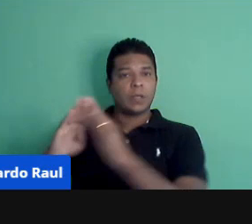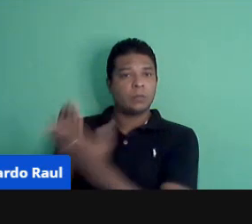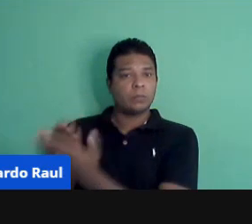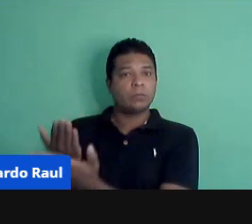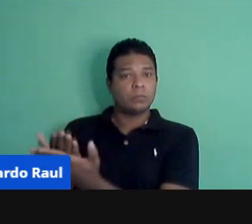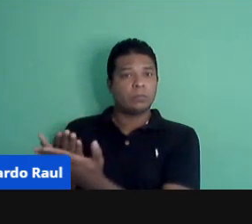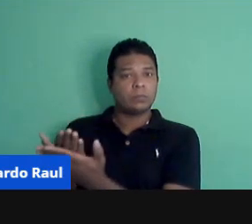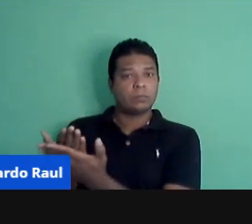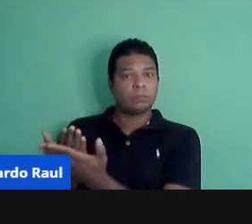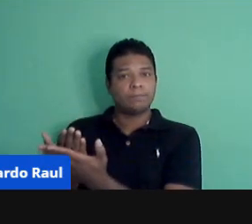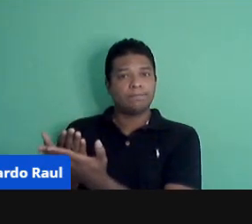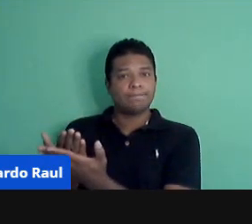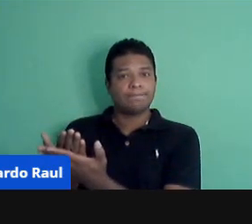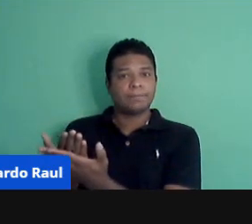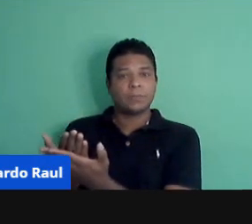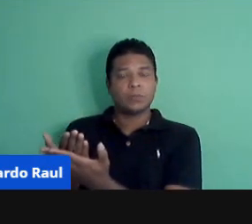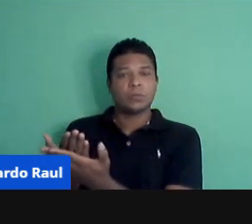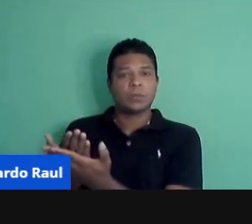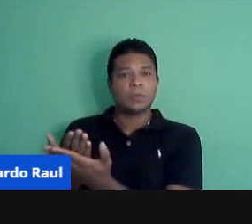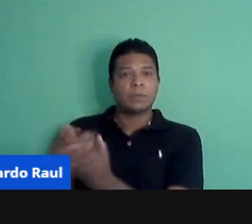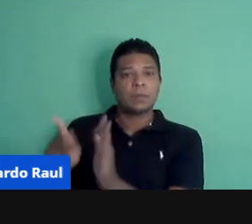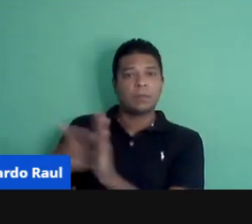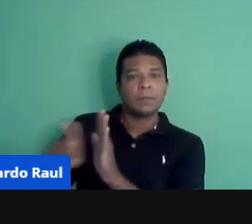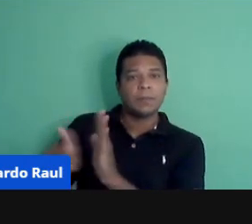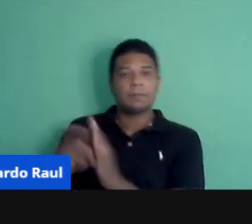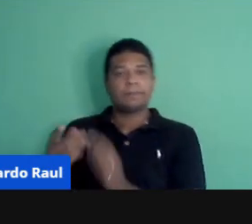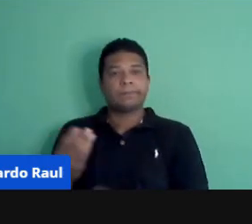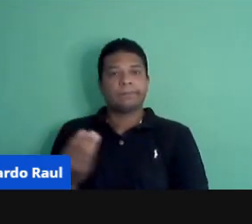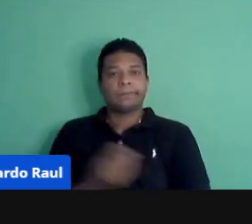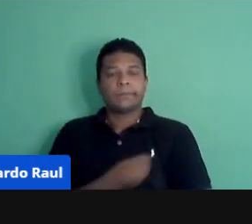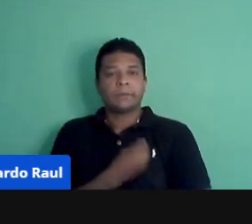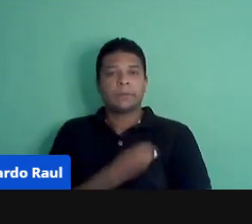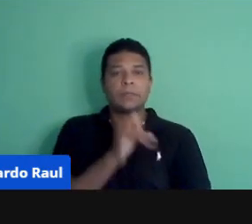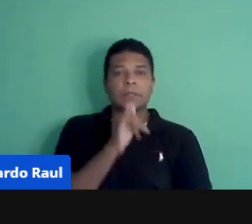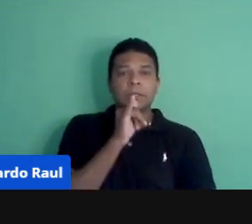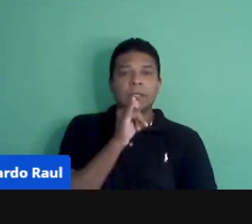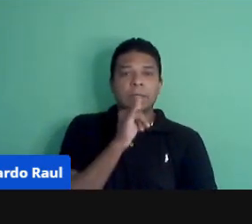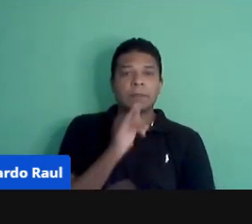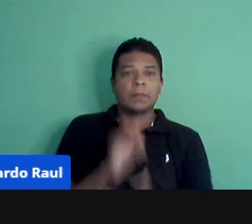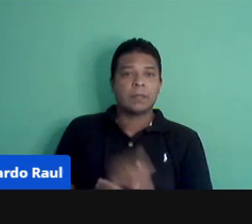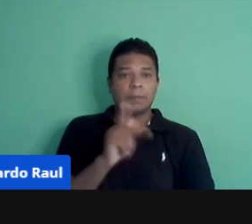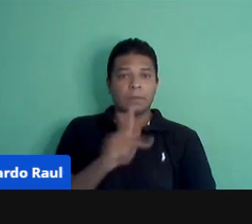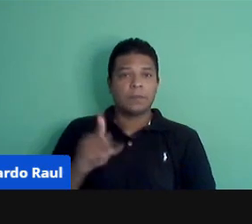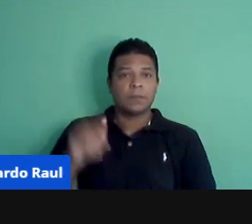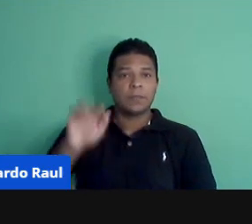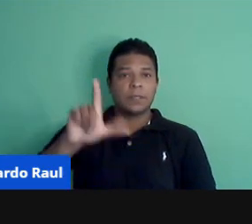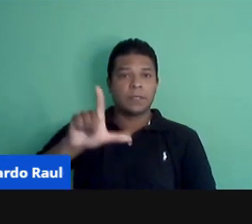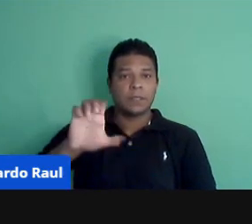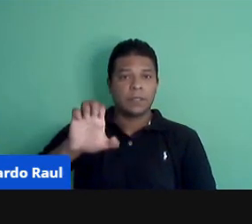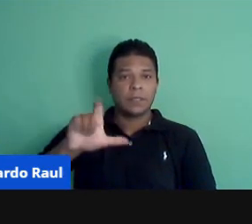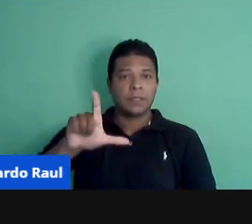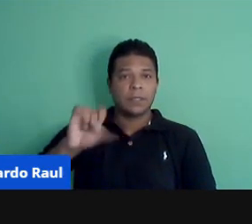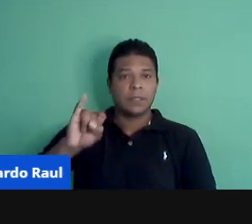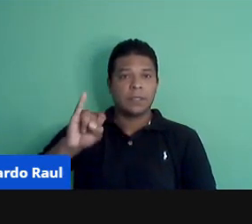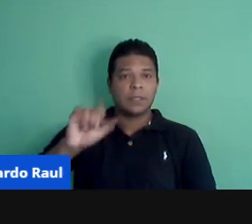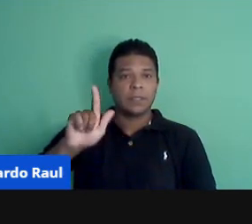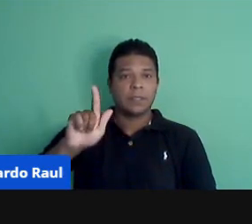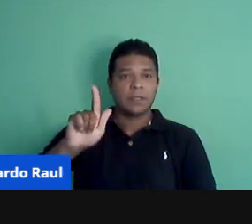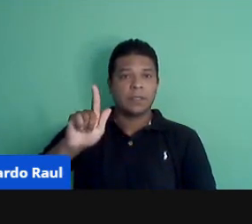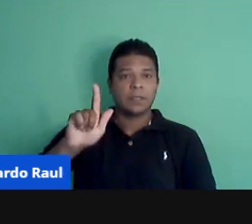vezes ela não é apropriada para a realidade, por exemplo, da professora Elisângela. Então, aquilo que